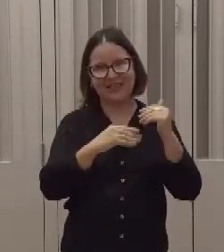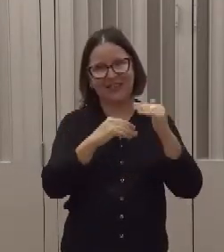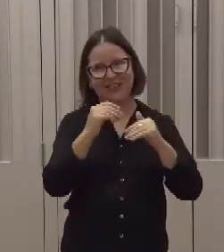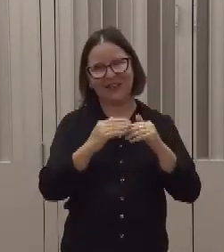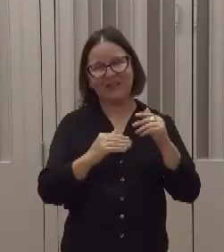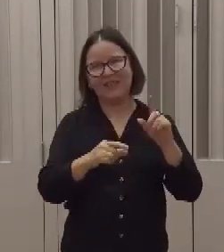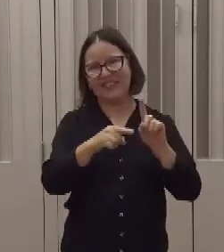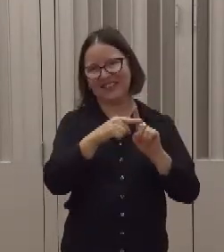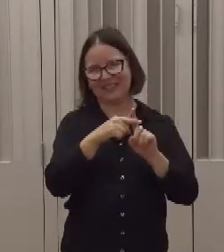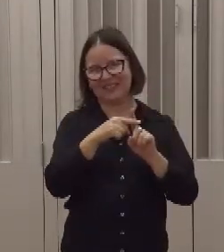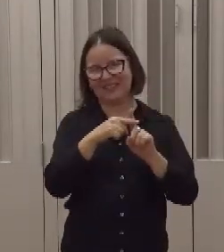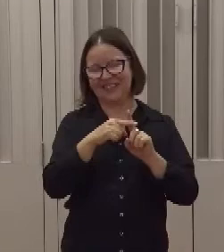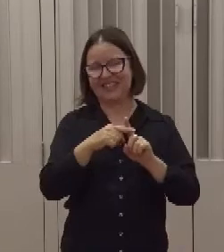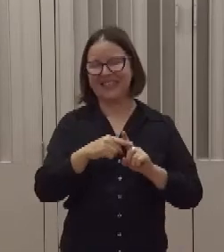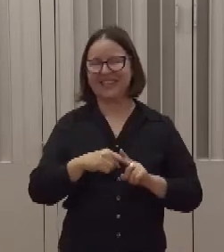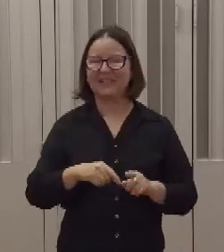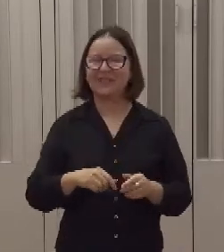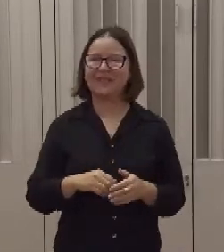fazer toda ela nova.